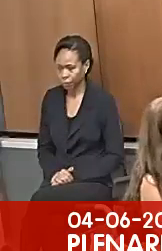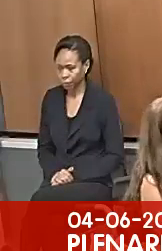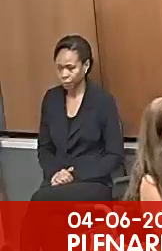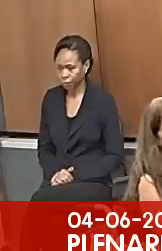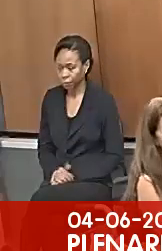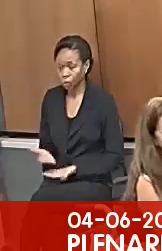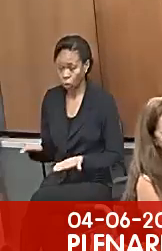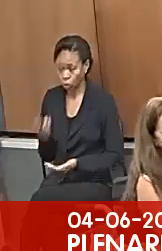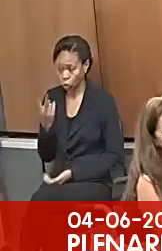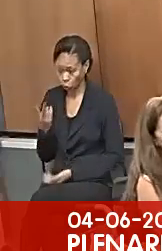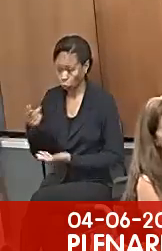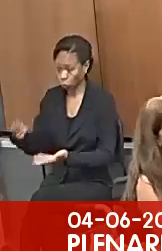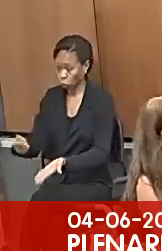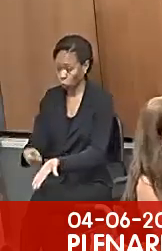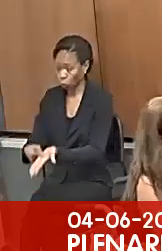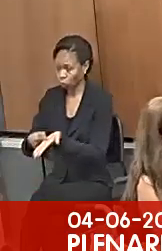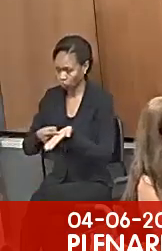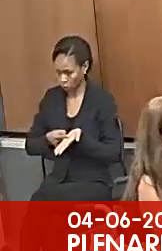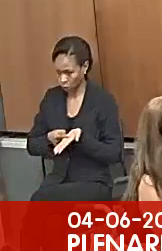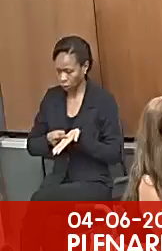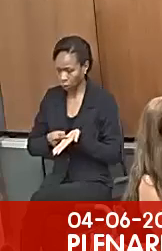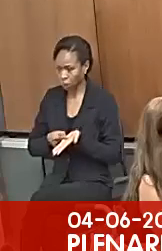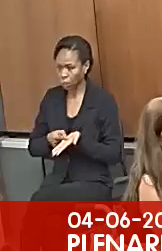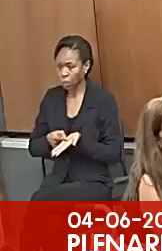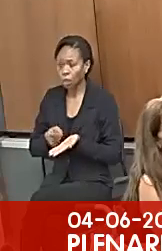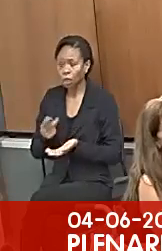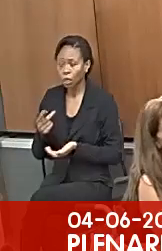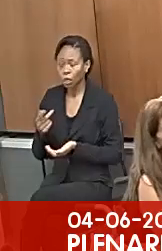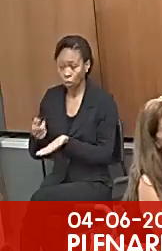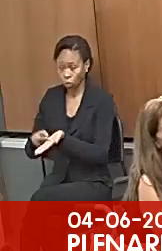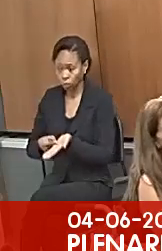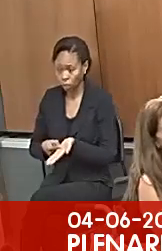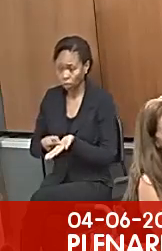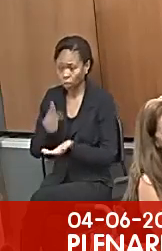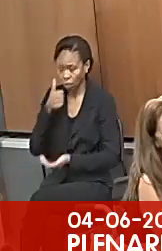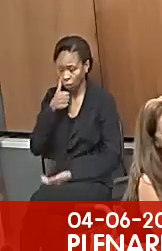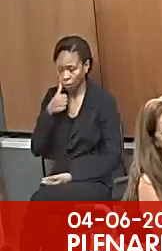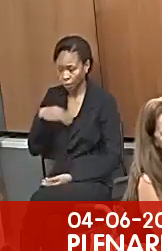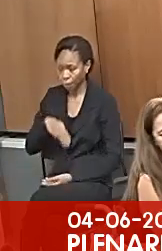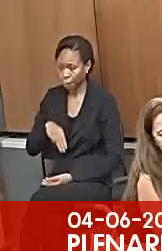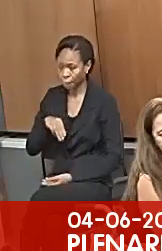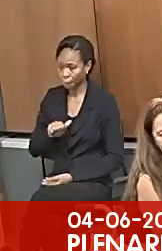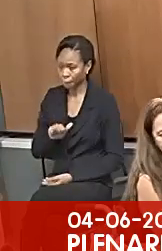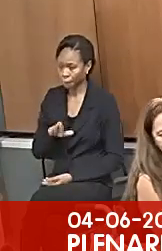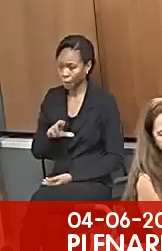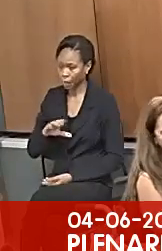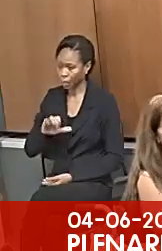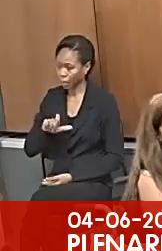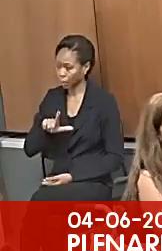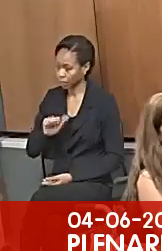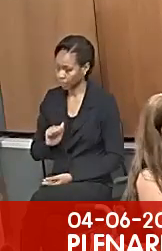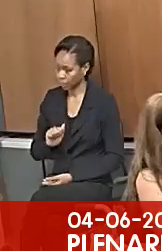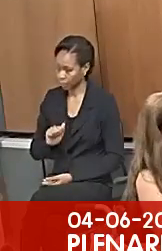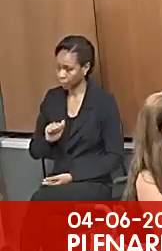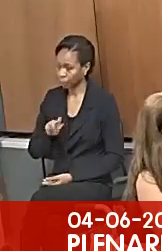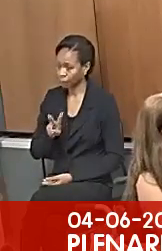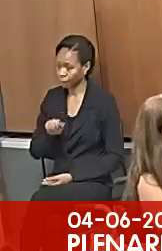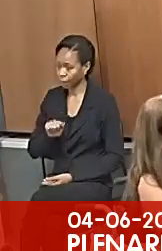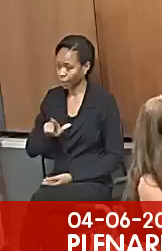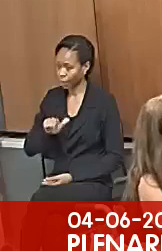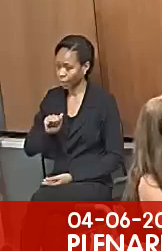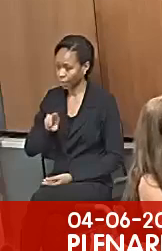Fazer dois convites aqui. Quero convidar a senhora Marcela Valadão Ferreira para receber o seu diploma.